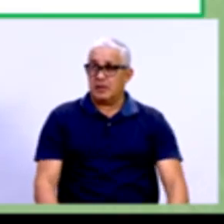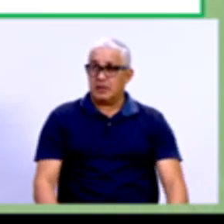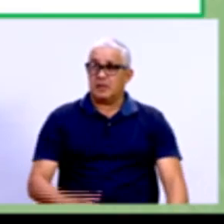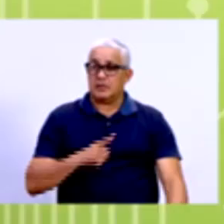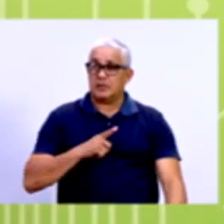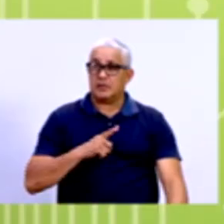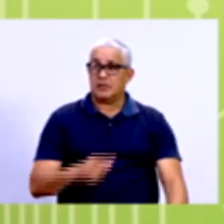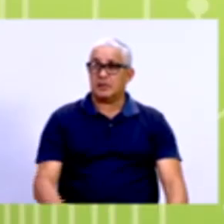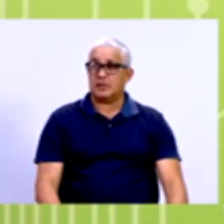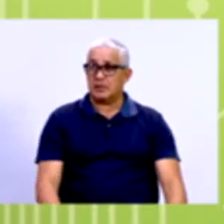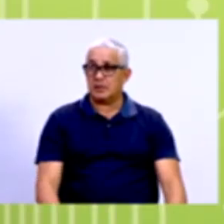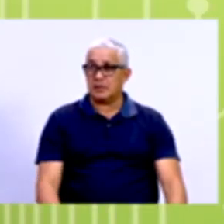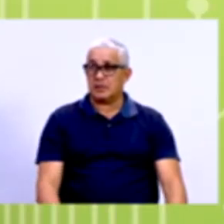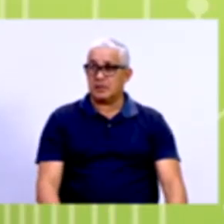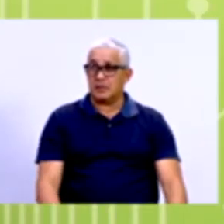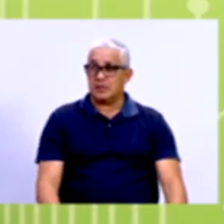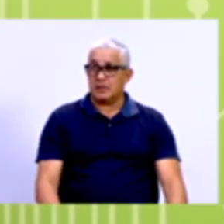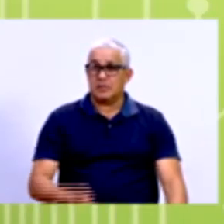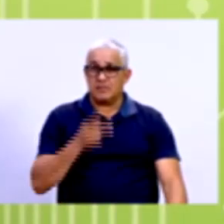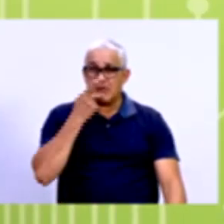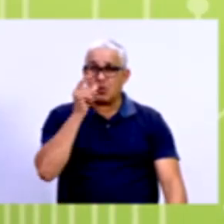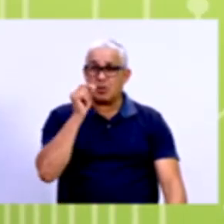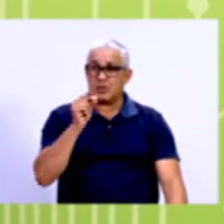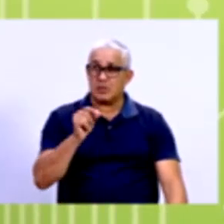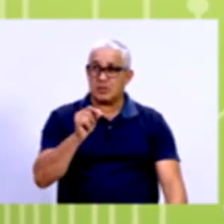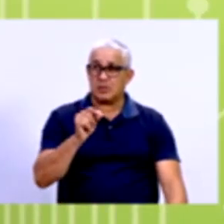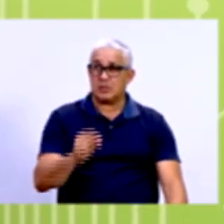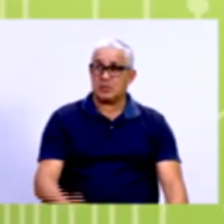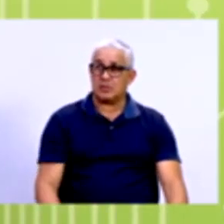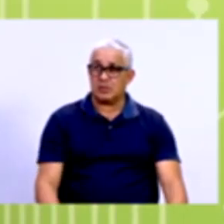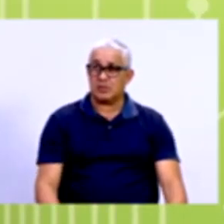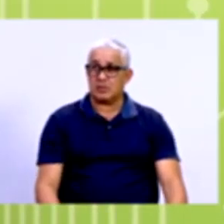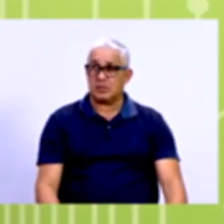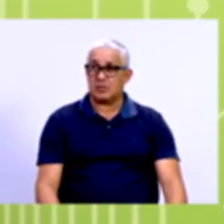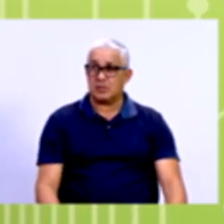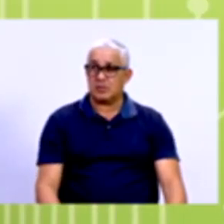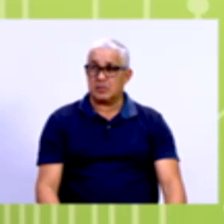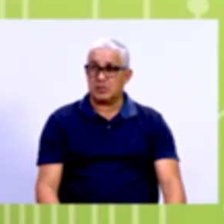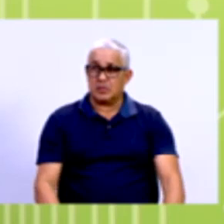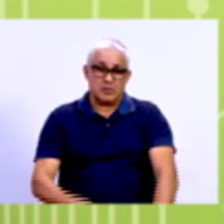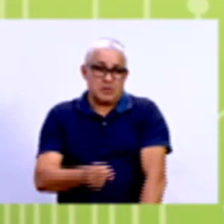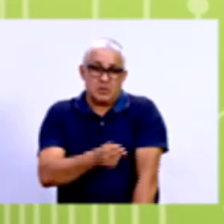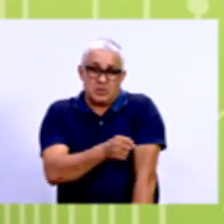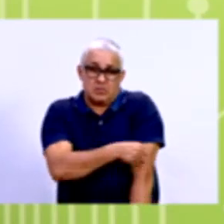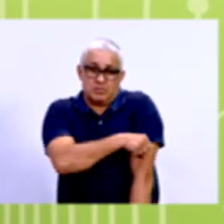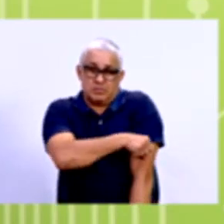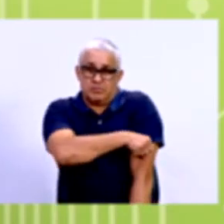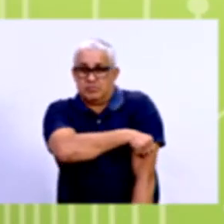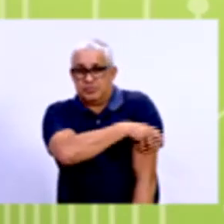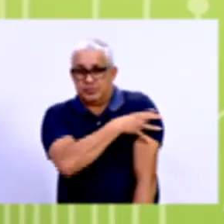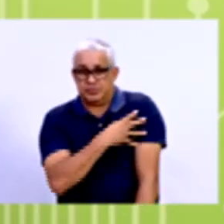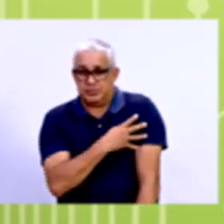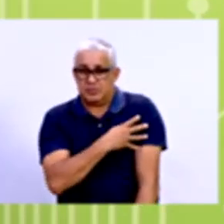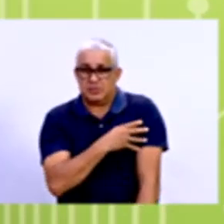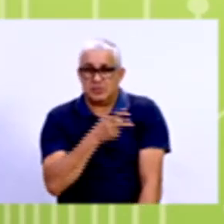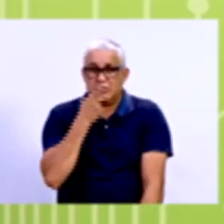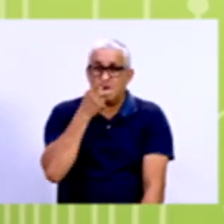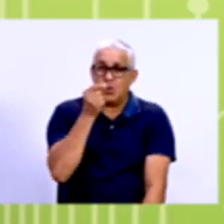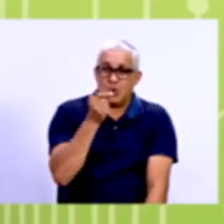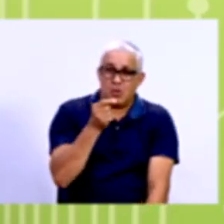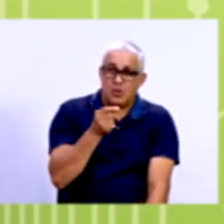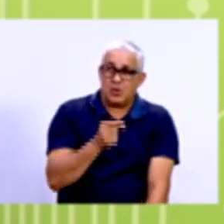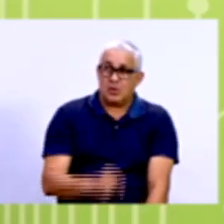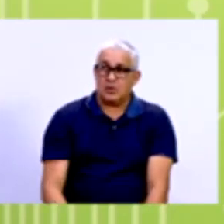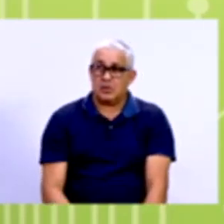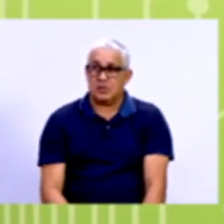gente tem lá, quando a gente fala de série, por exemplo, primeiro, segundo, terceiro ano, a gente tem lá ensino